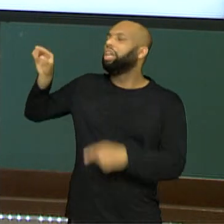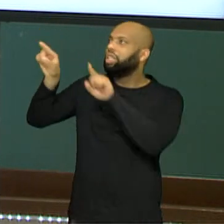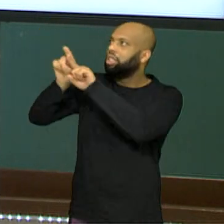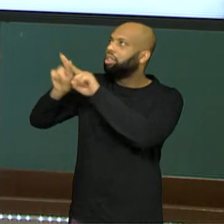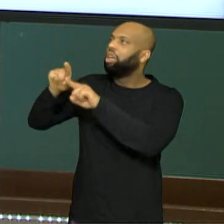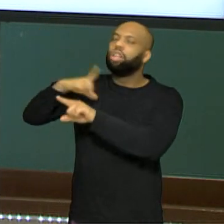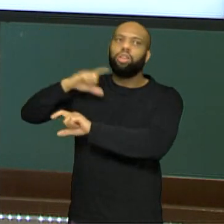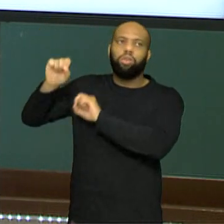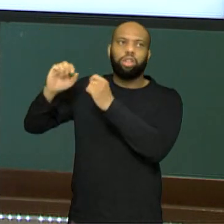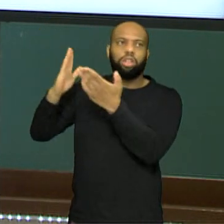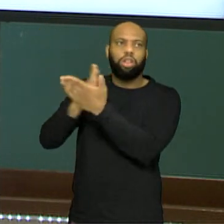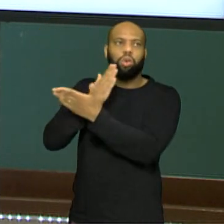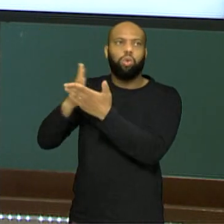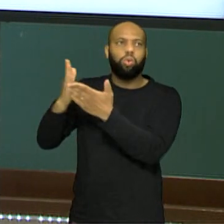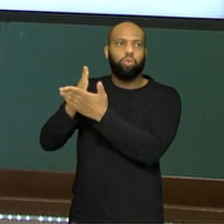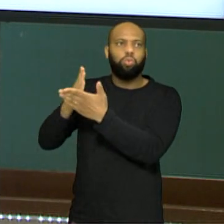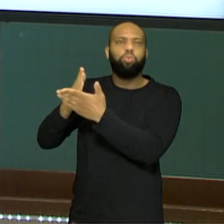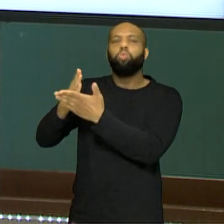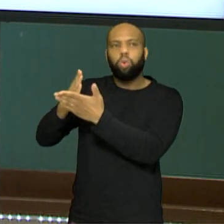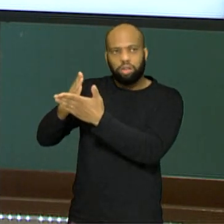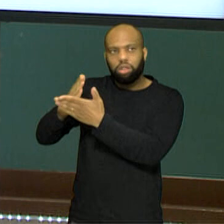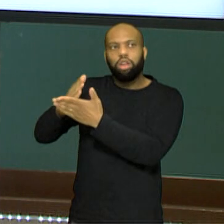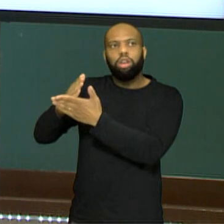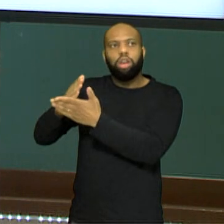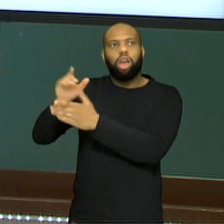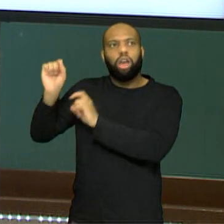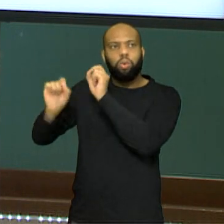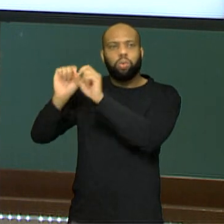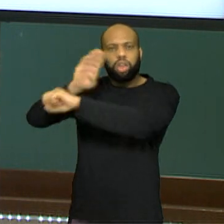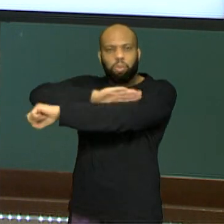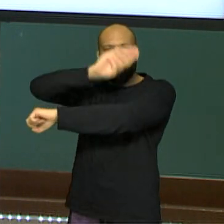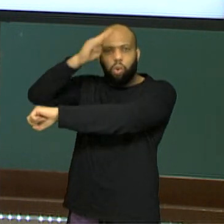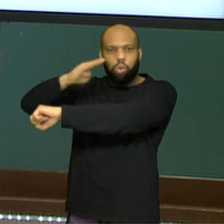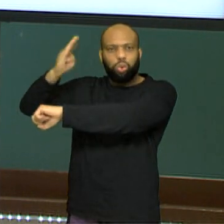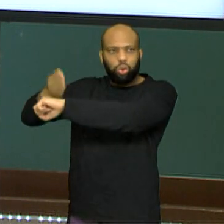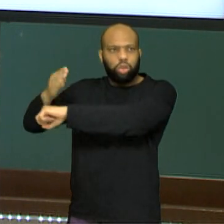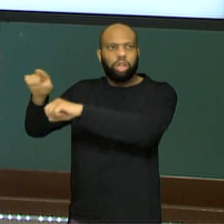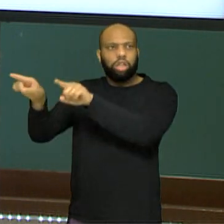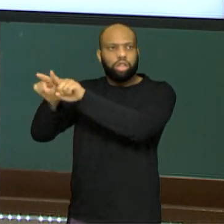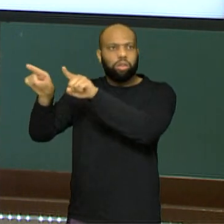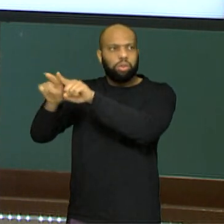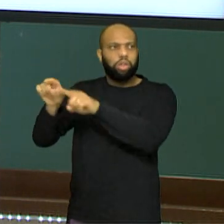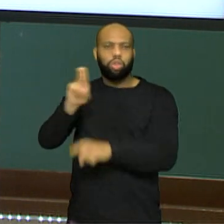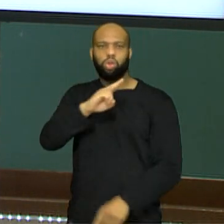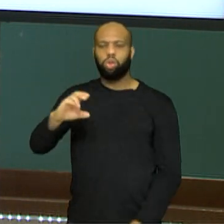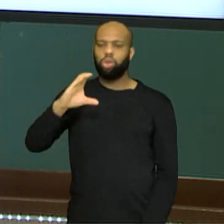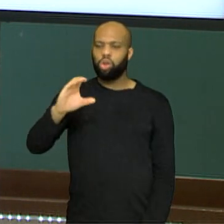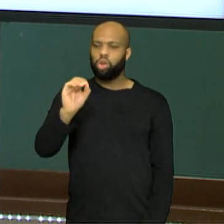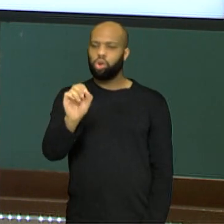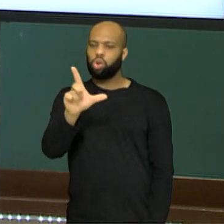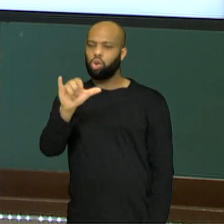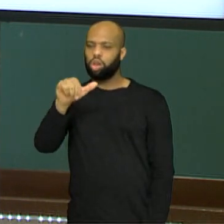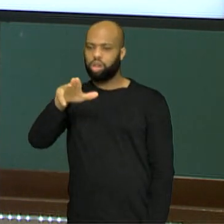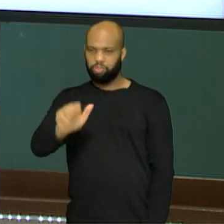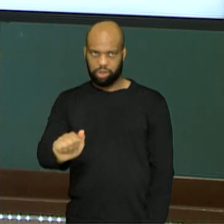existem dobramentos modernos, como os Montes Kolyma.